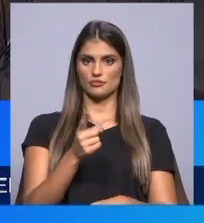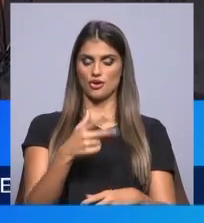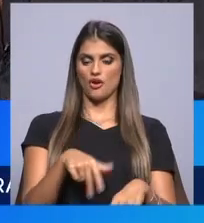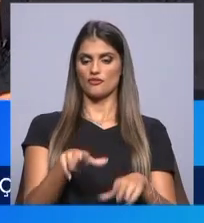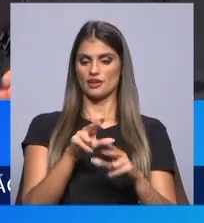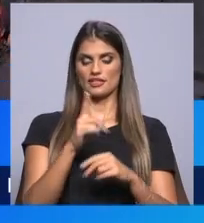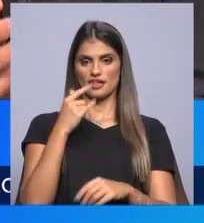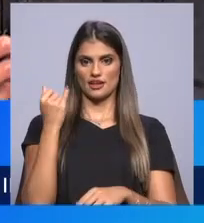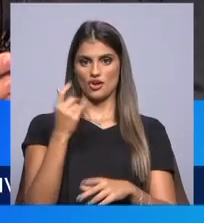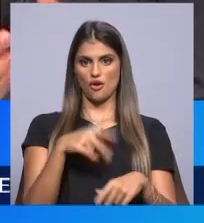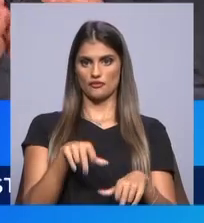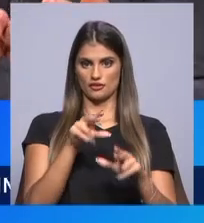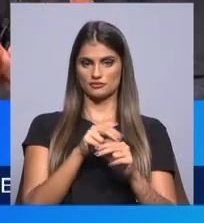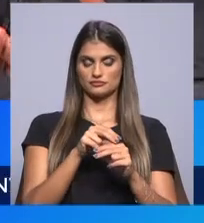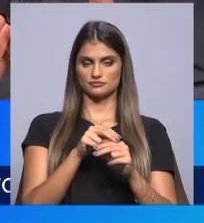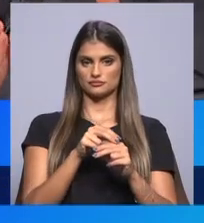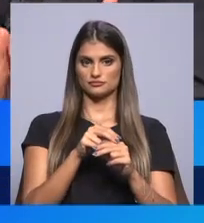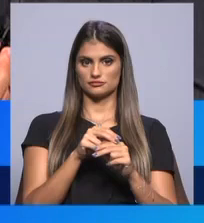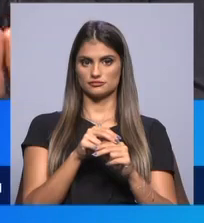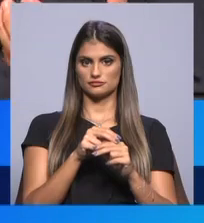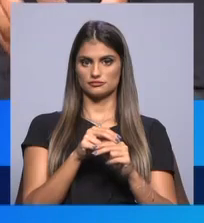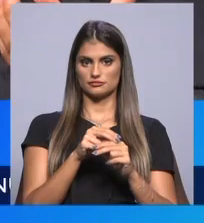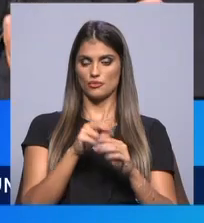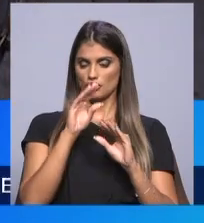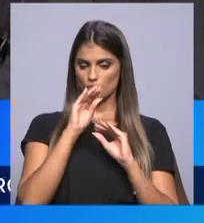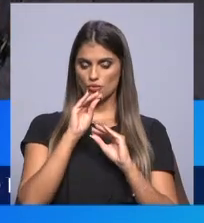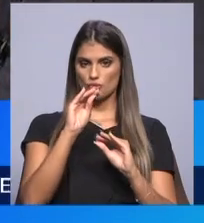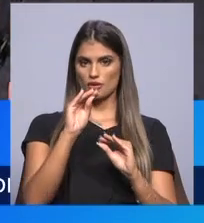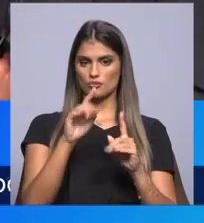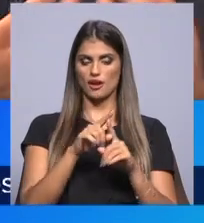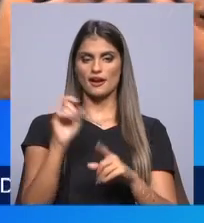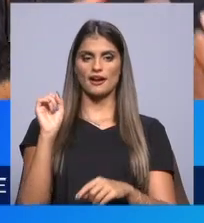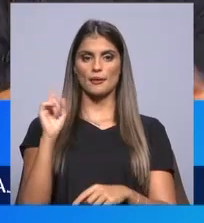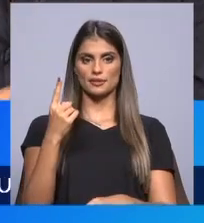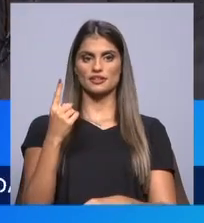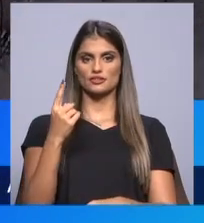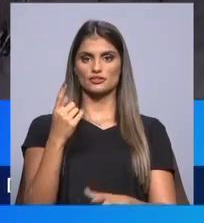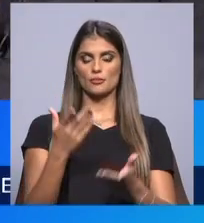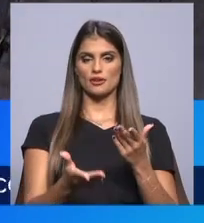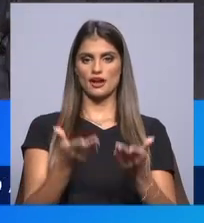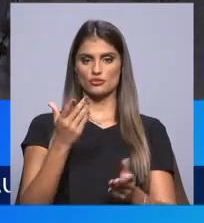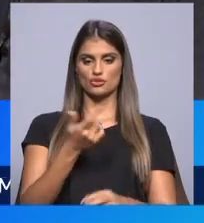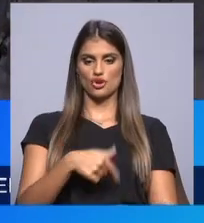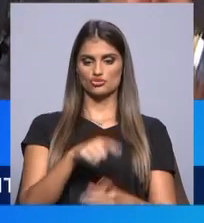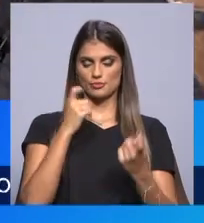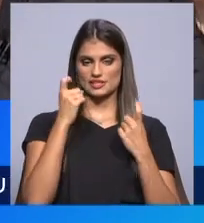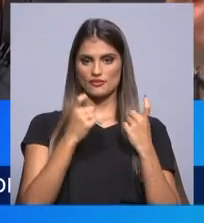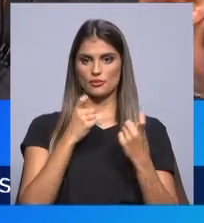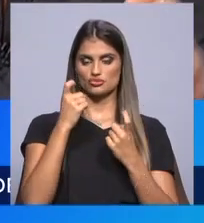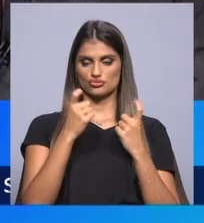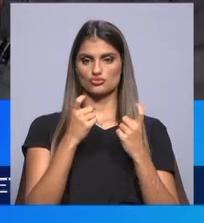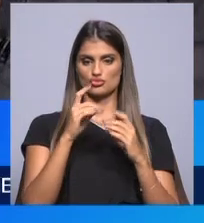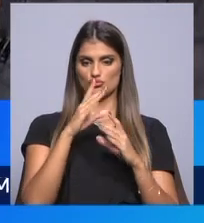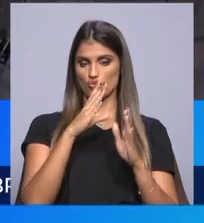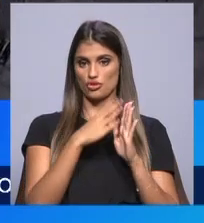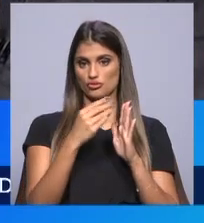nova ideia de uma formação de uma Lua muitíssimo mais rápida do que aquilo que nós pensávamos ou aquilo que os